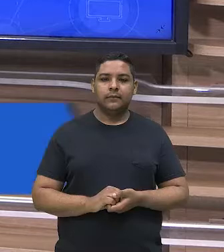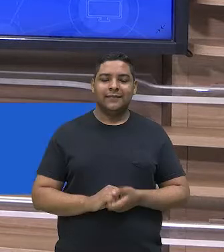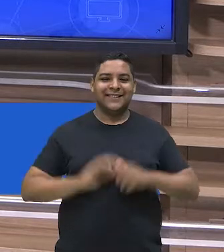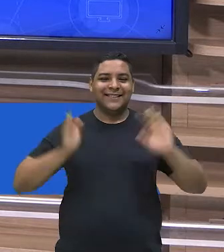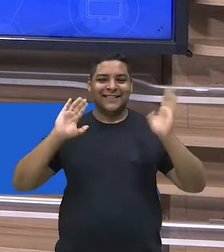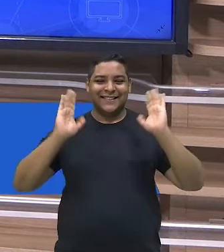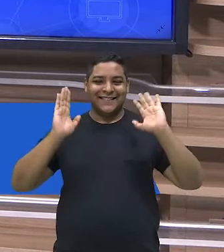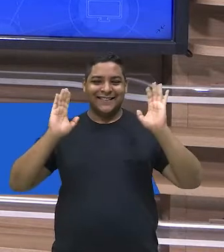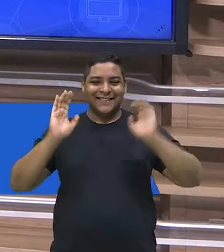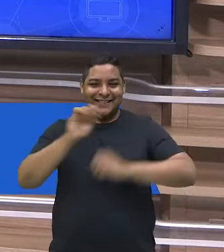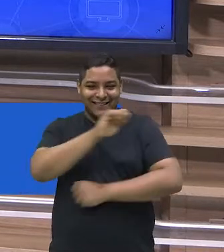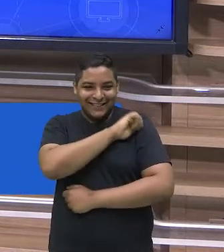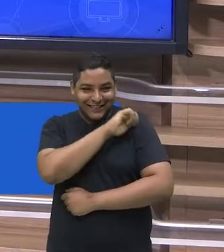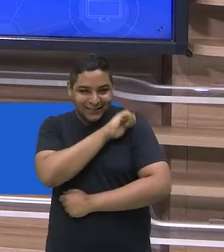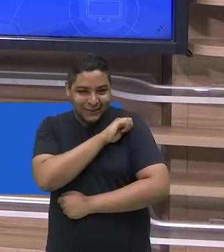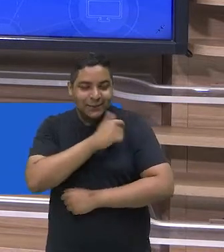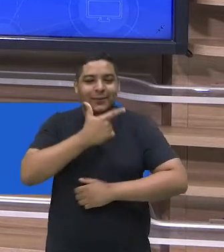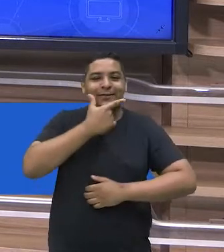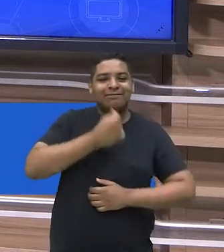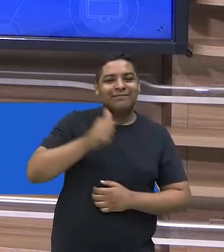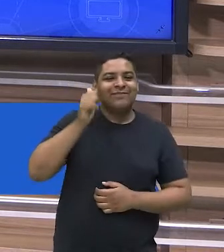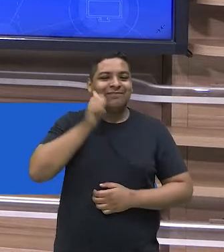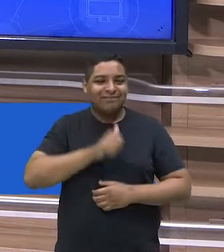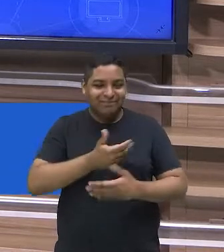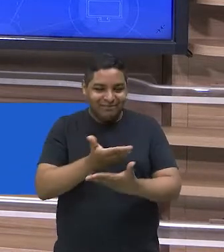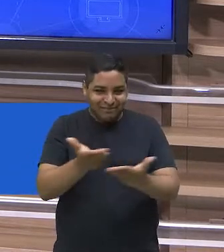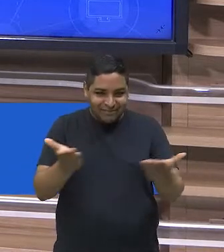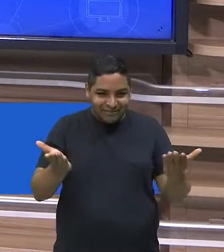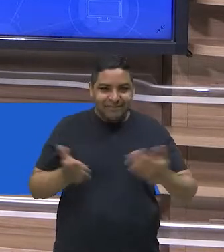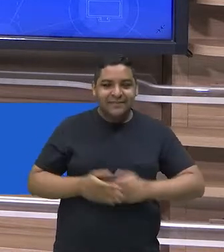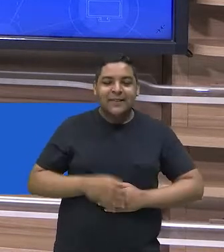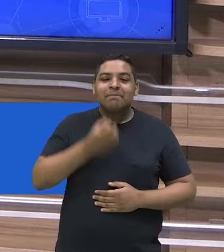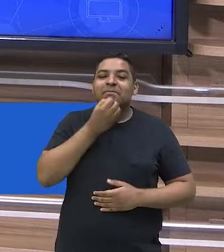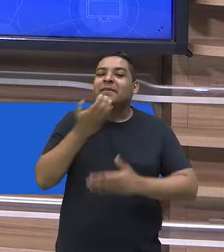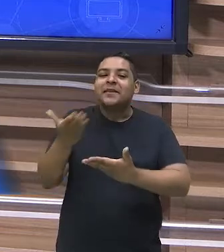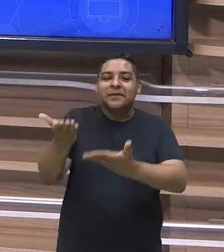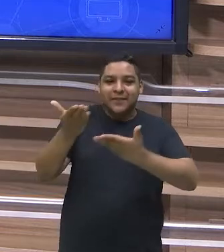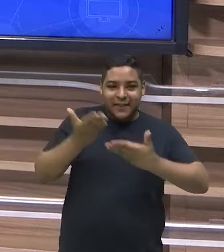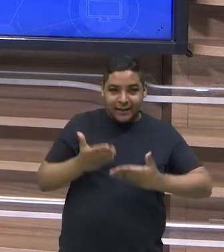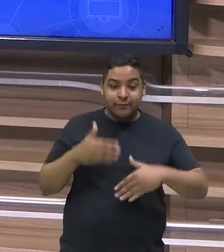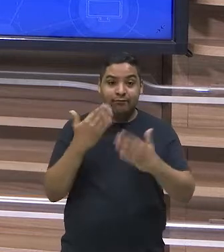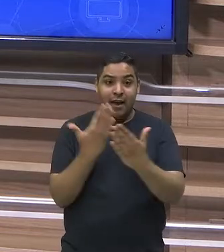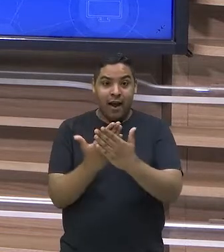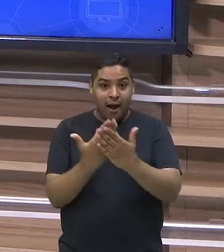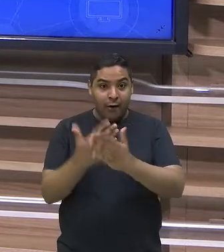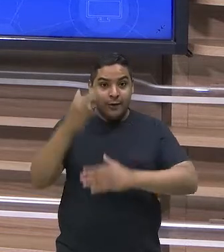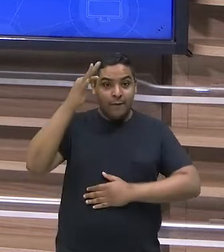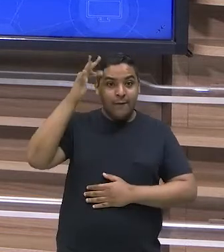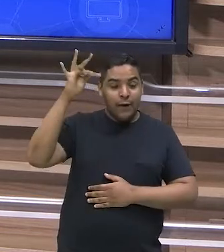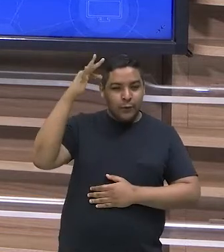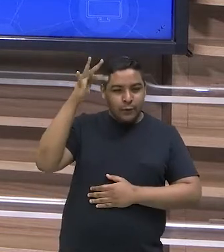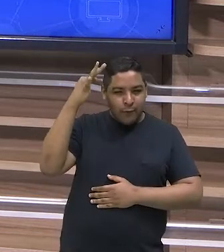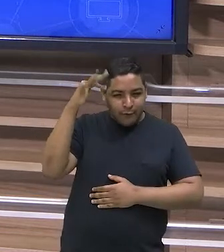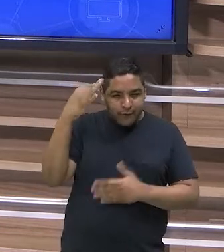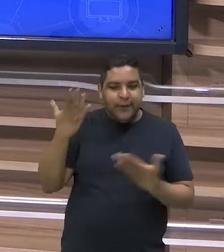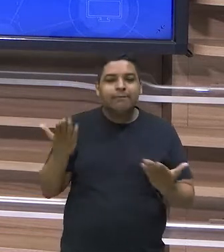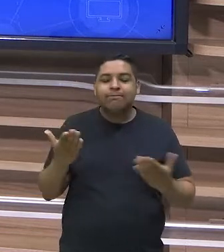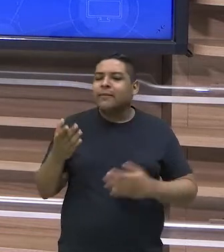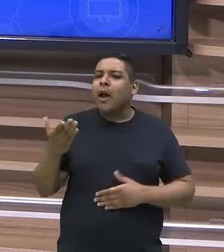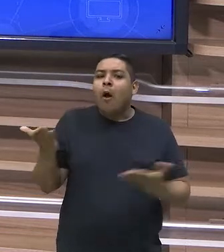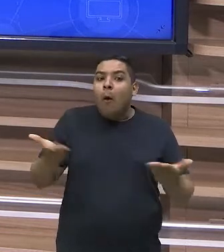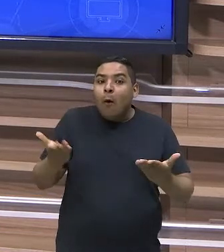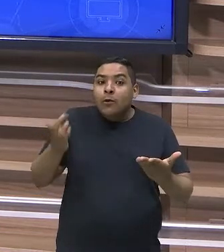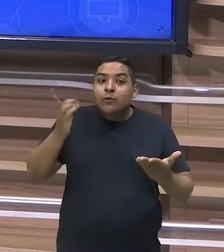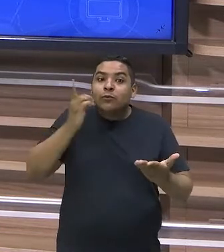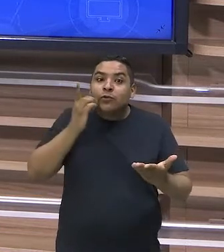Olá, meus queridos alunos, queridas alunas, sejam todos bem-vindos à nossa aula de filosofia. E hoje é um dia especial, né? Um